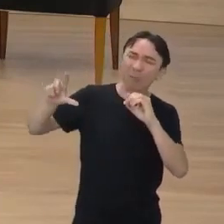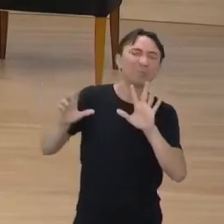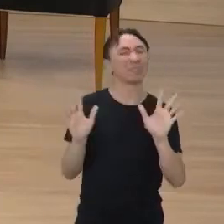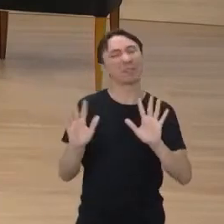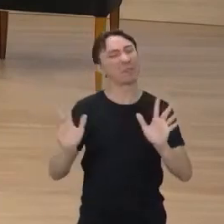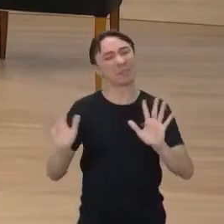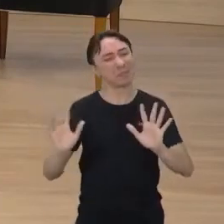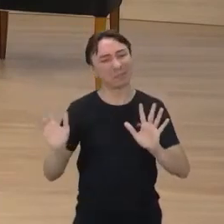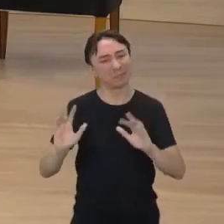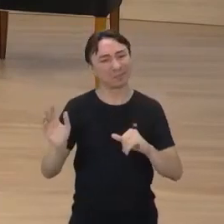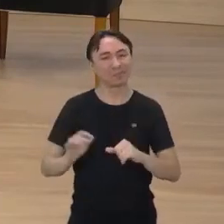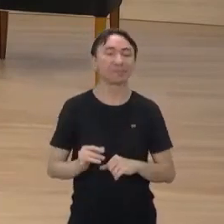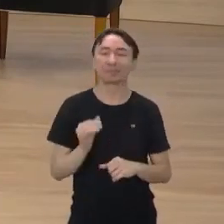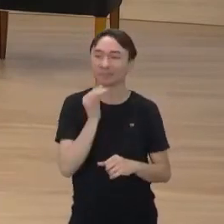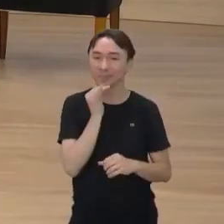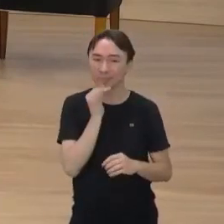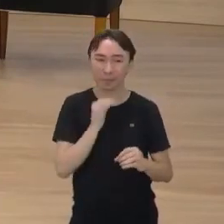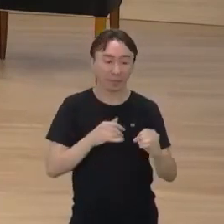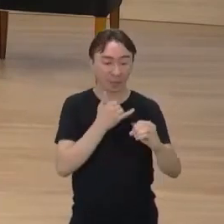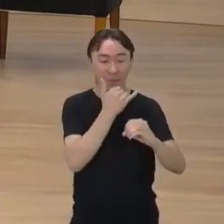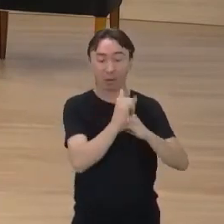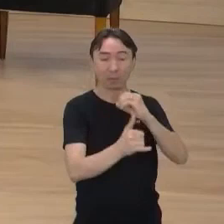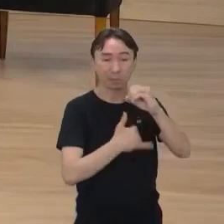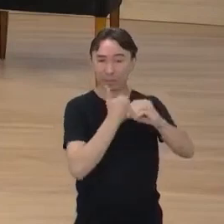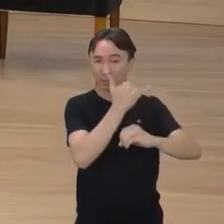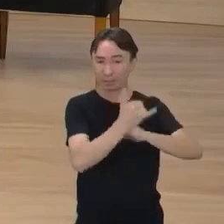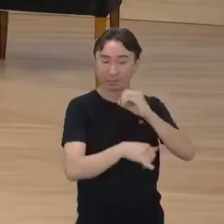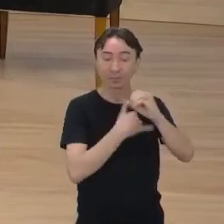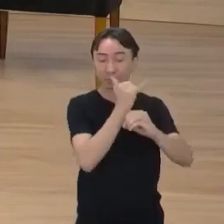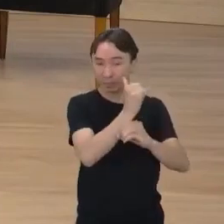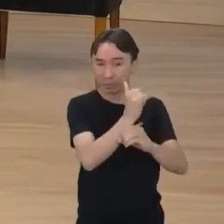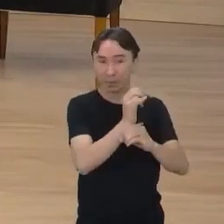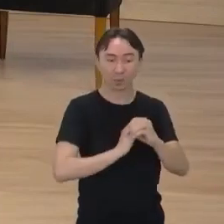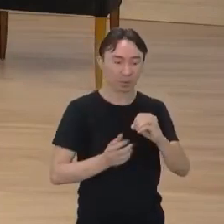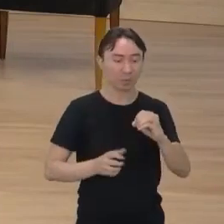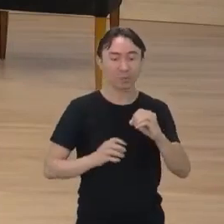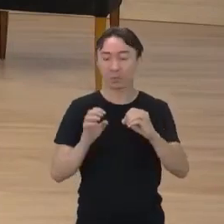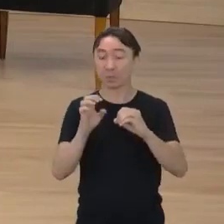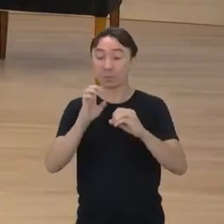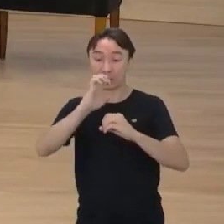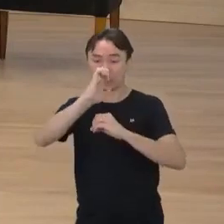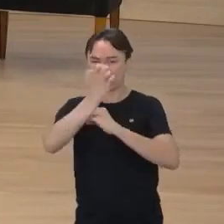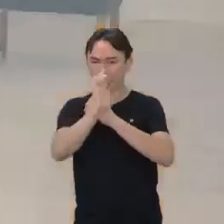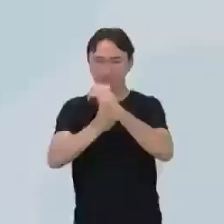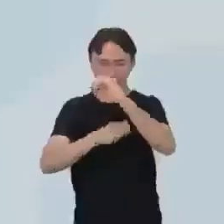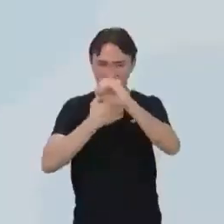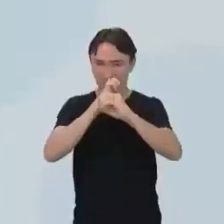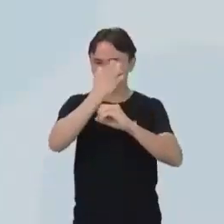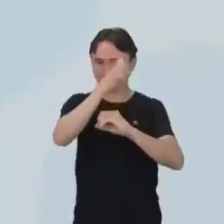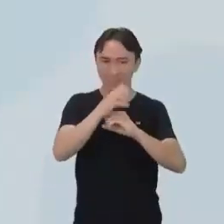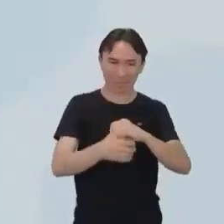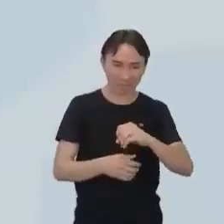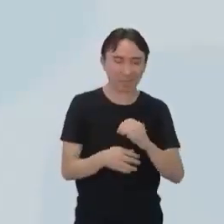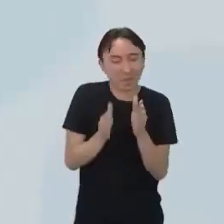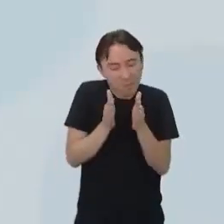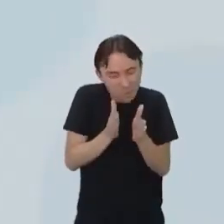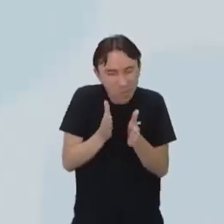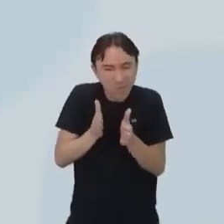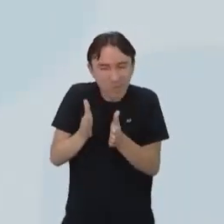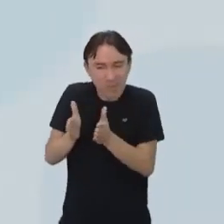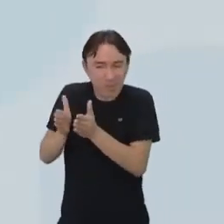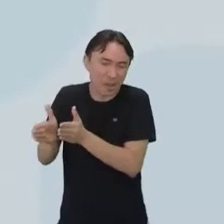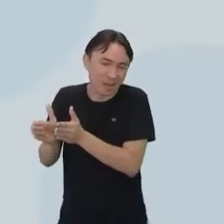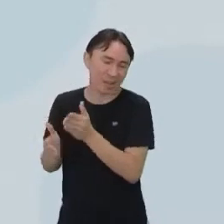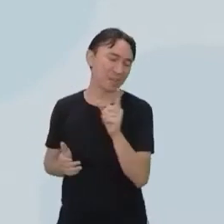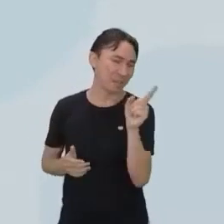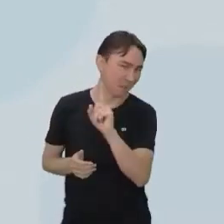assim, o átomo, os elétrons, eles não giram numa órbita bonitinha, como a gente está desenhando. Isso é uma forma didática de